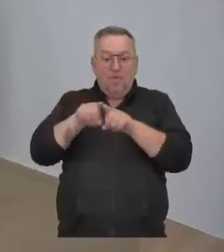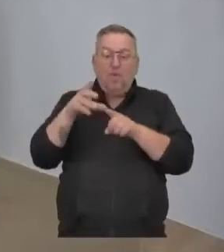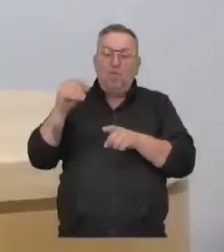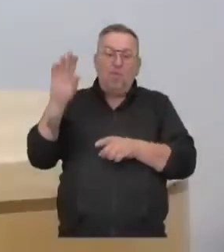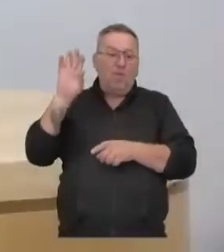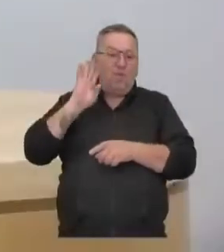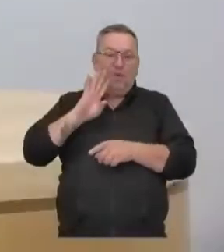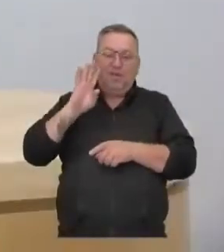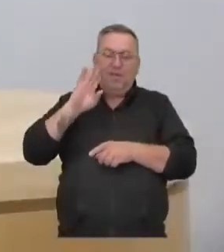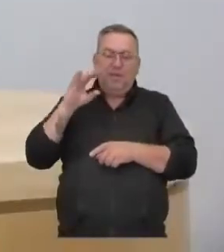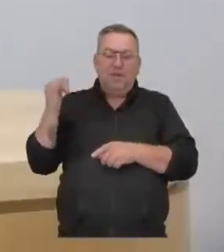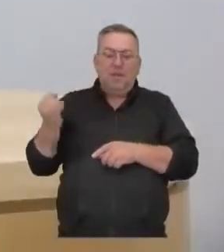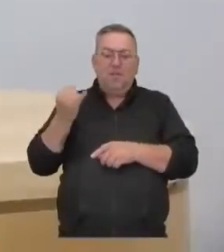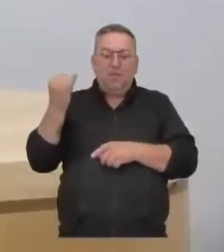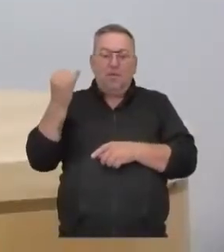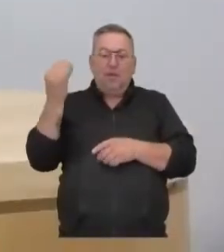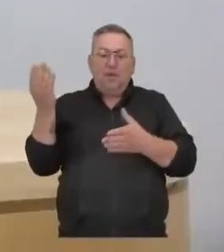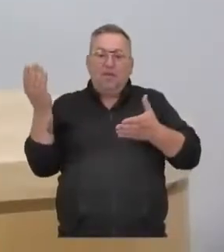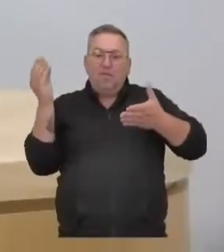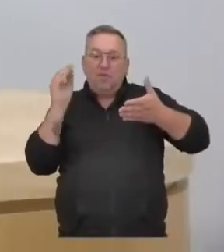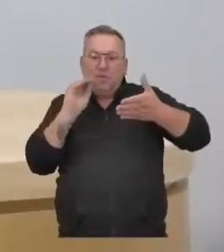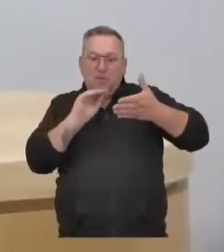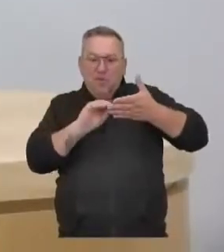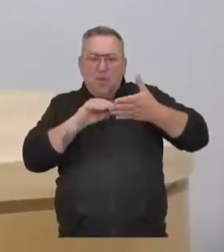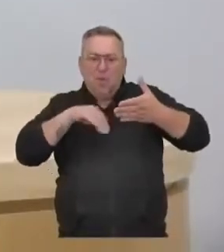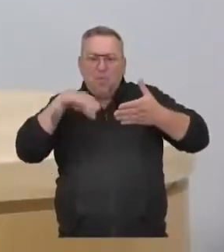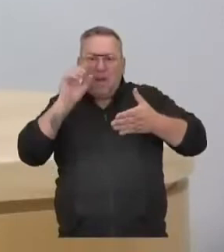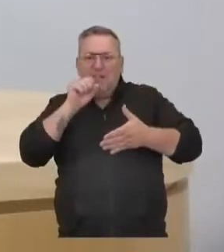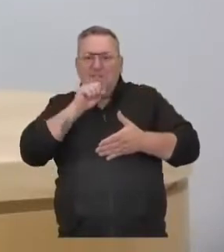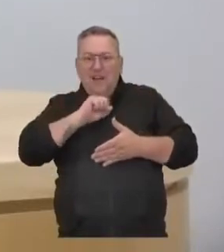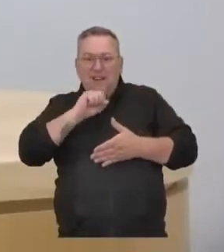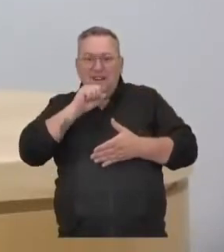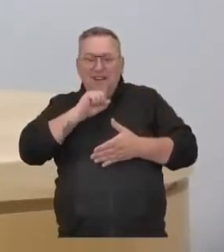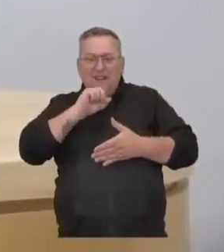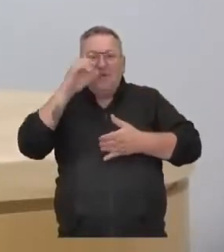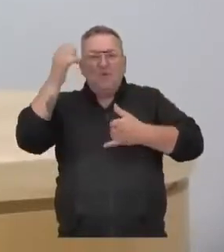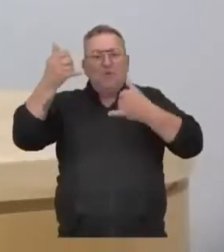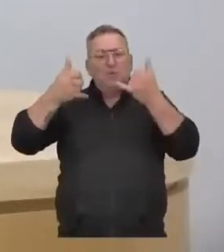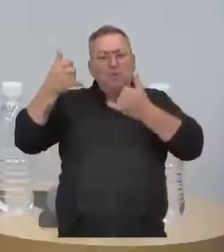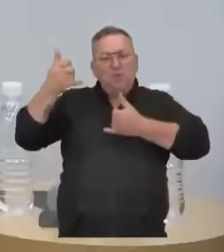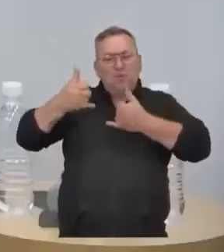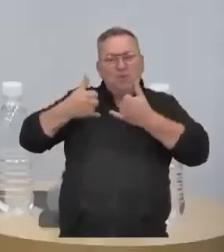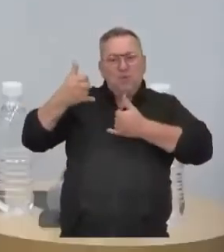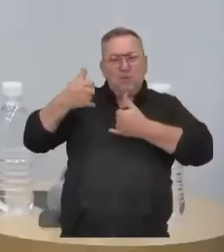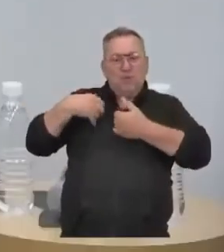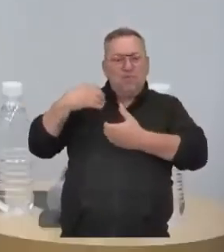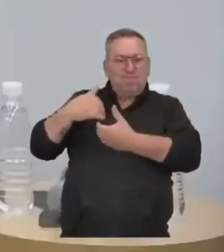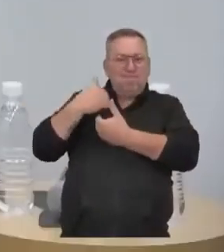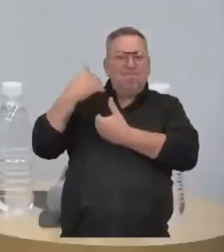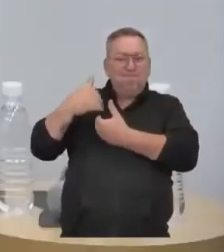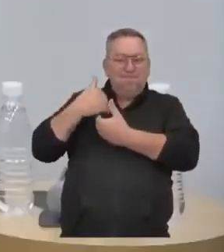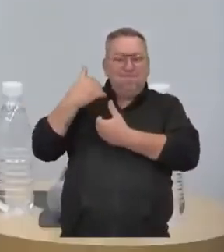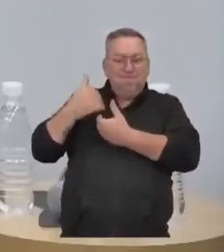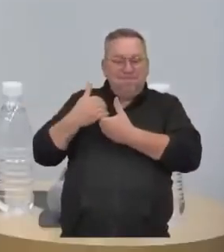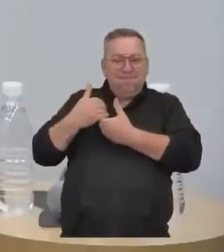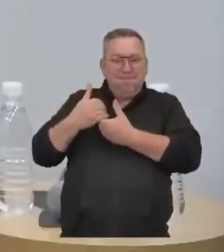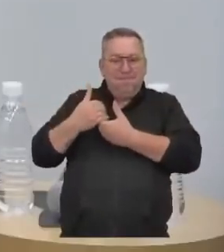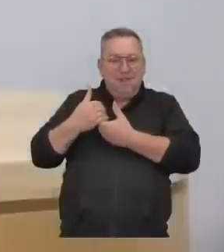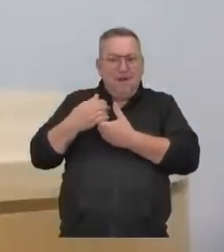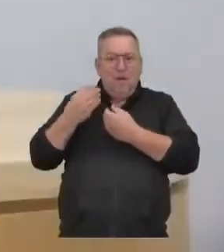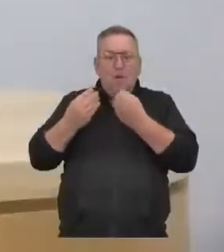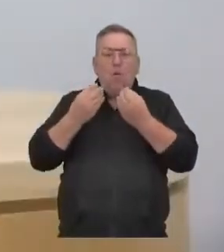ele colocar a importância, então, dos mais velhos passarem os conhecimentos. E esses conhecimentos vêm com